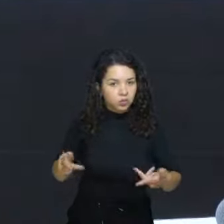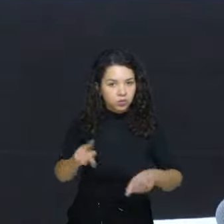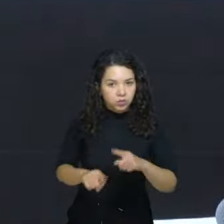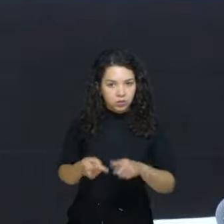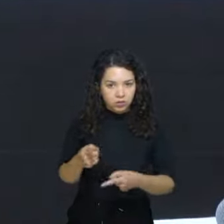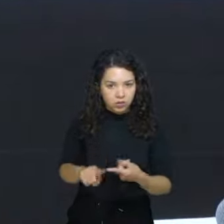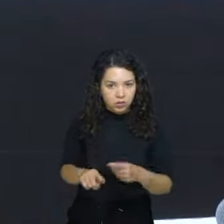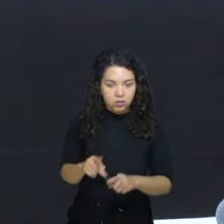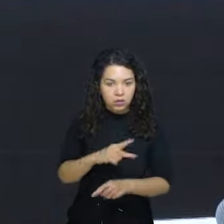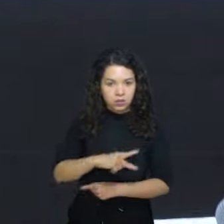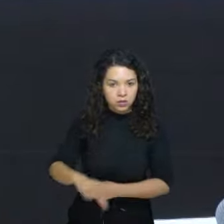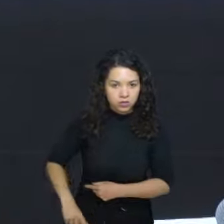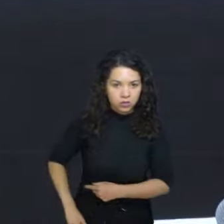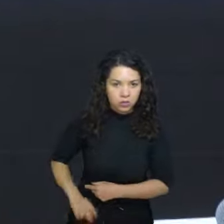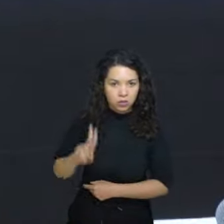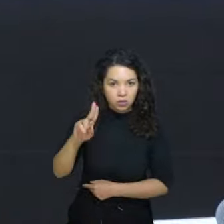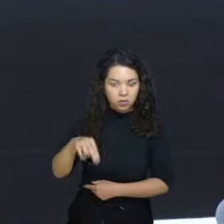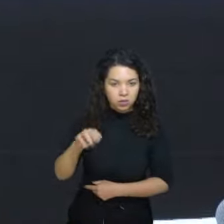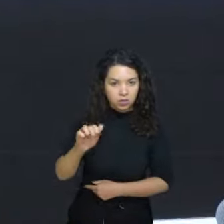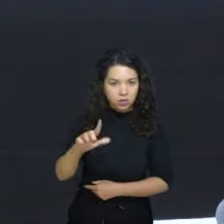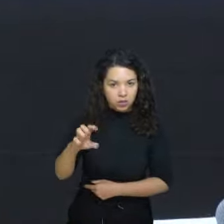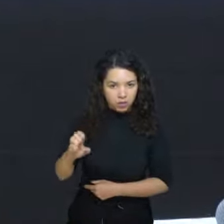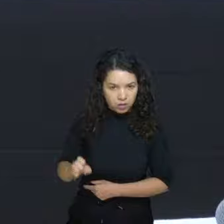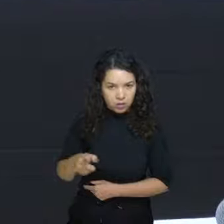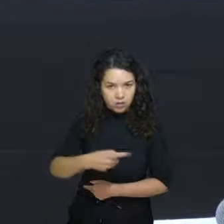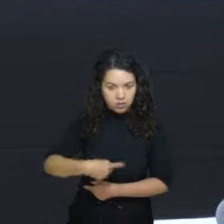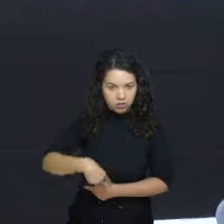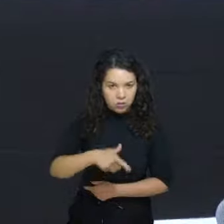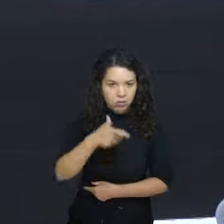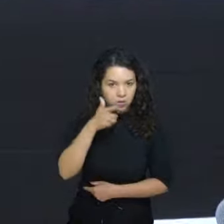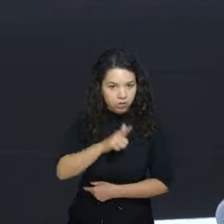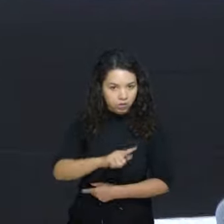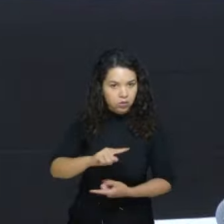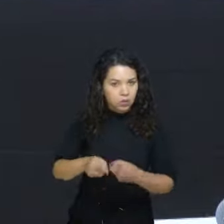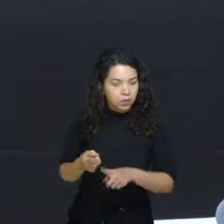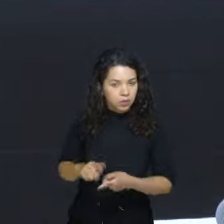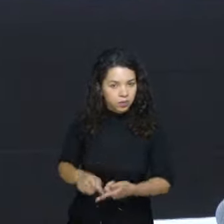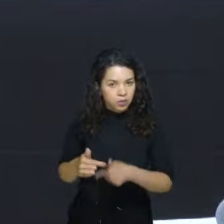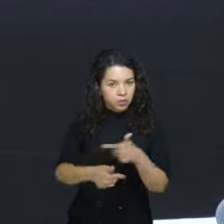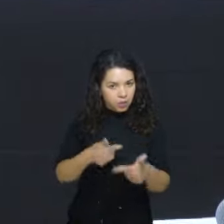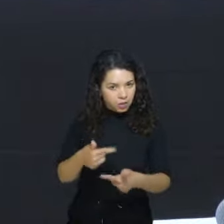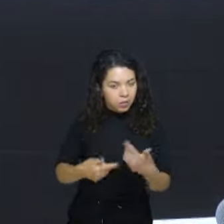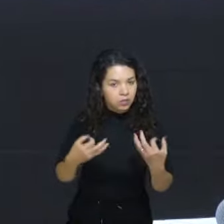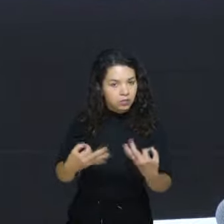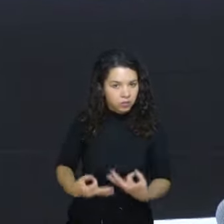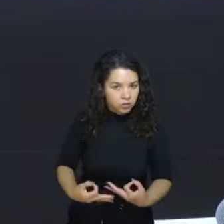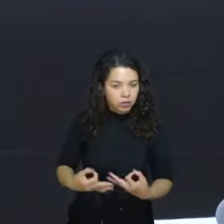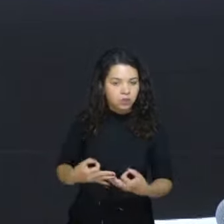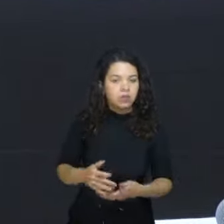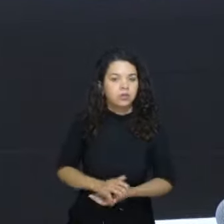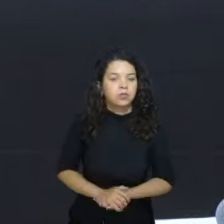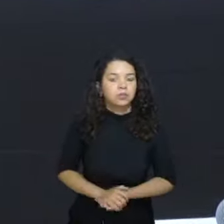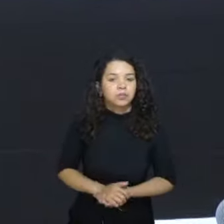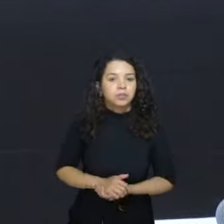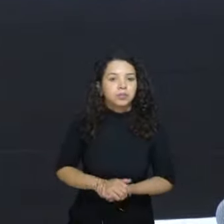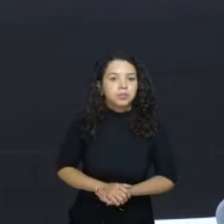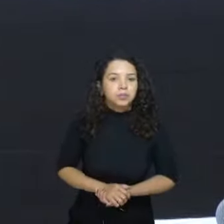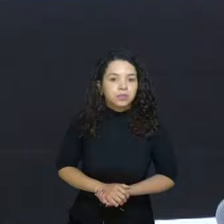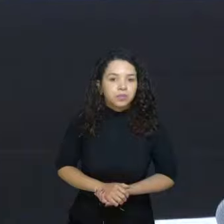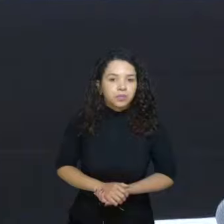unali Sérgio Aguiar para que a gente pudesse então eh ter as ferramentas de trabalho necessárias para realizar esse evento